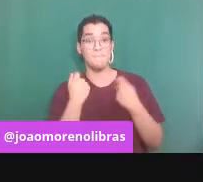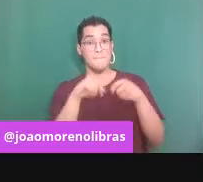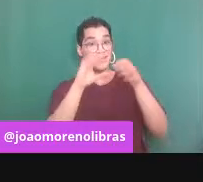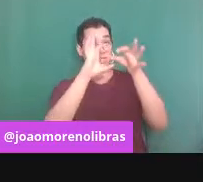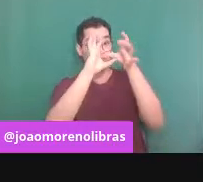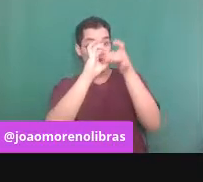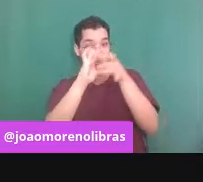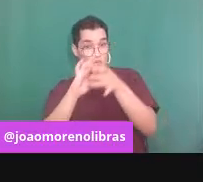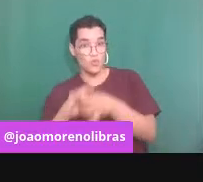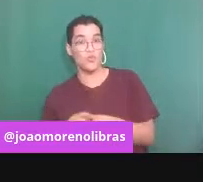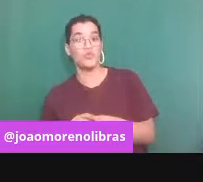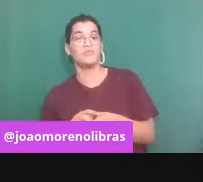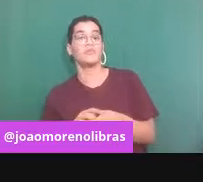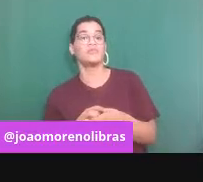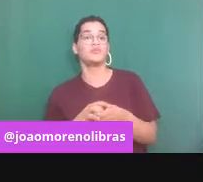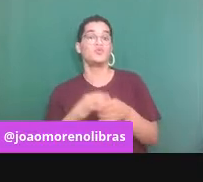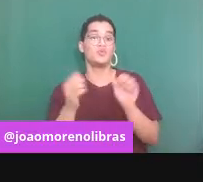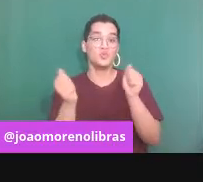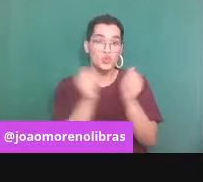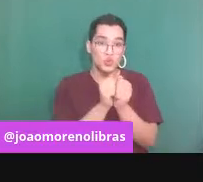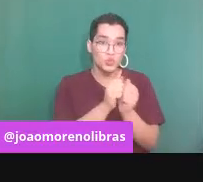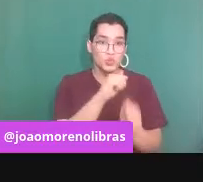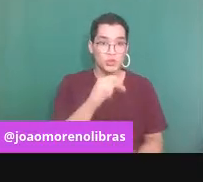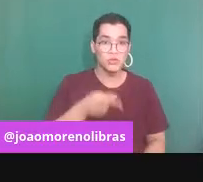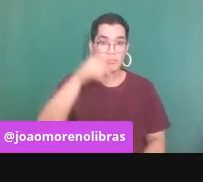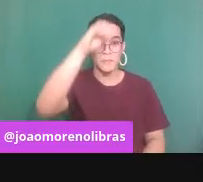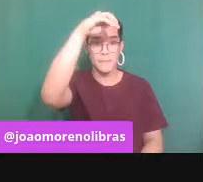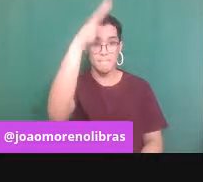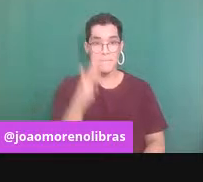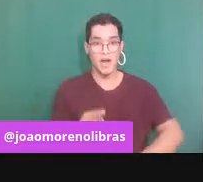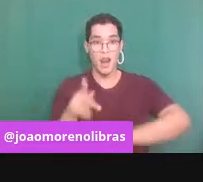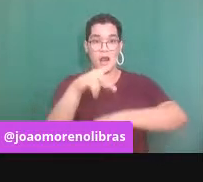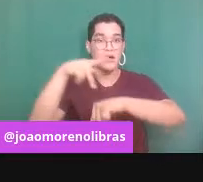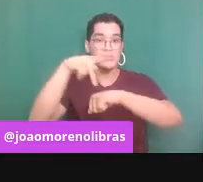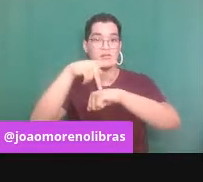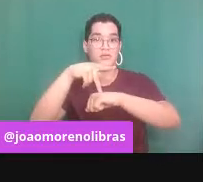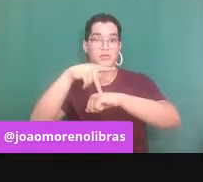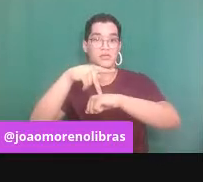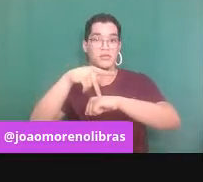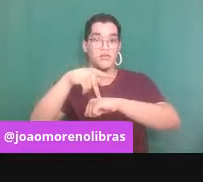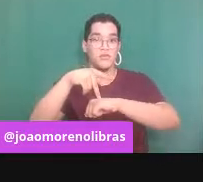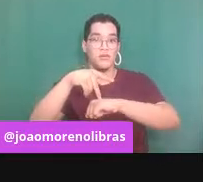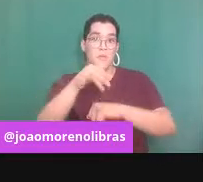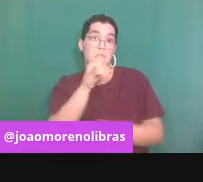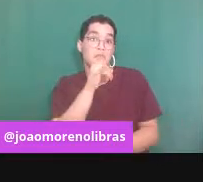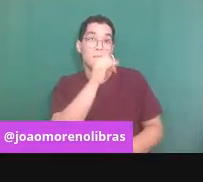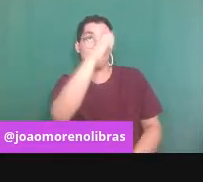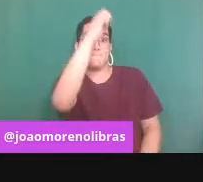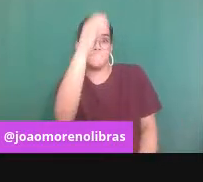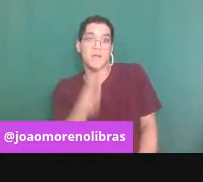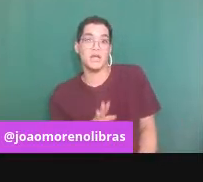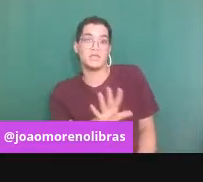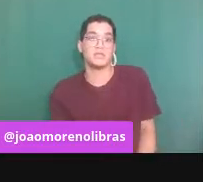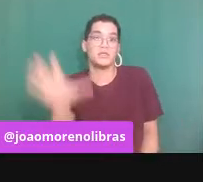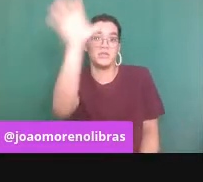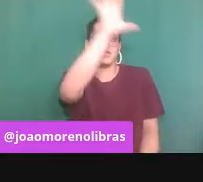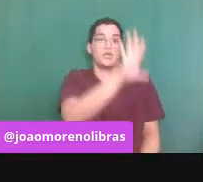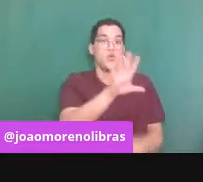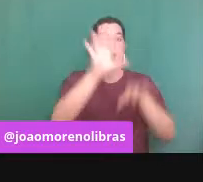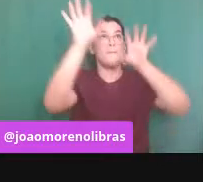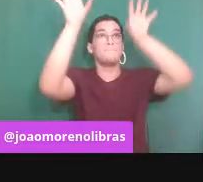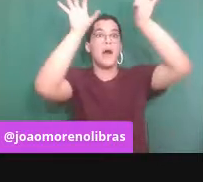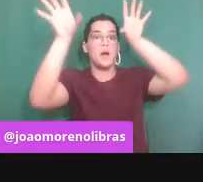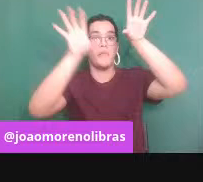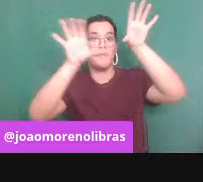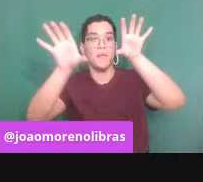contextualizadamente ao nosso país, aos diferentes pontos do nosso país, que o nosso país ele é de uma riqueza